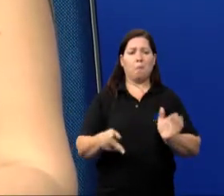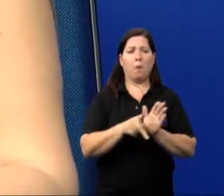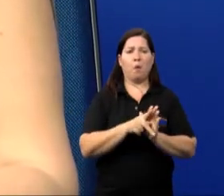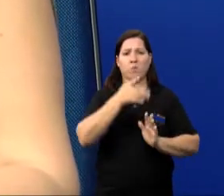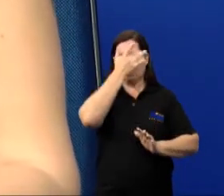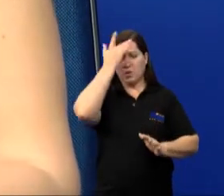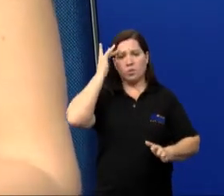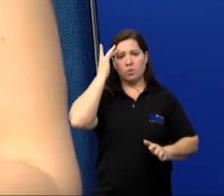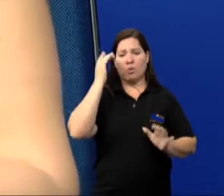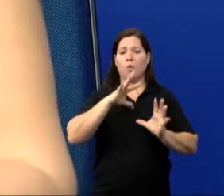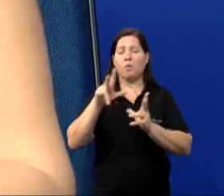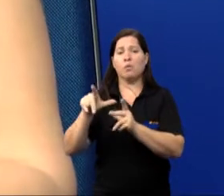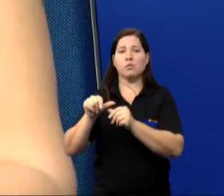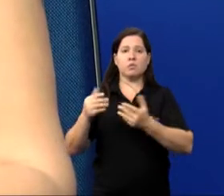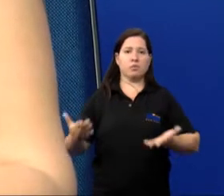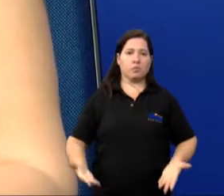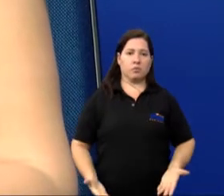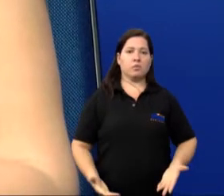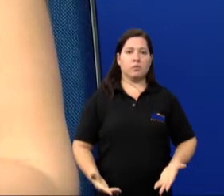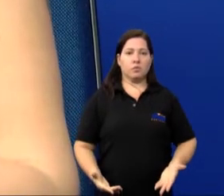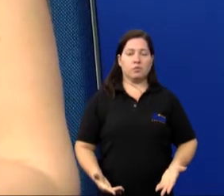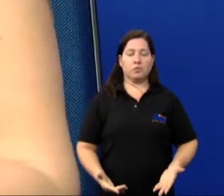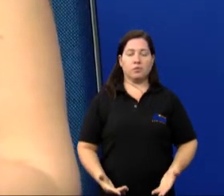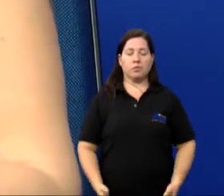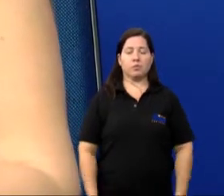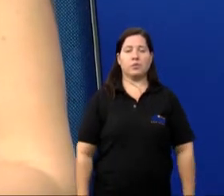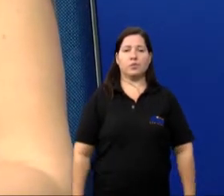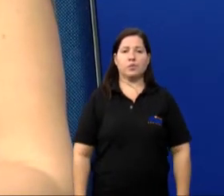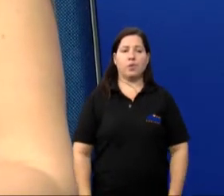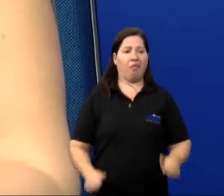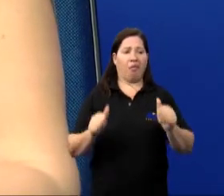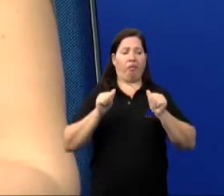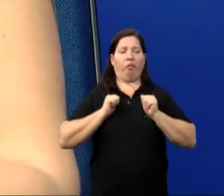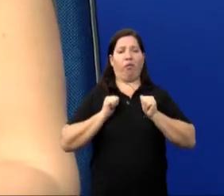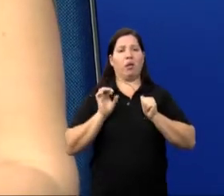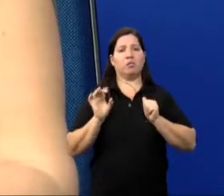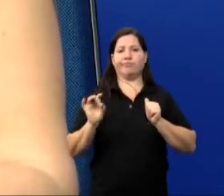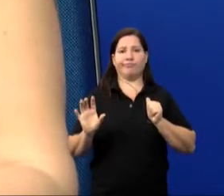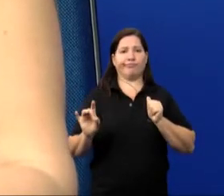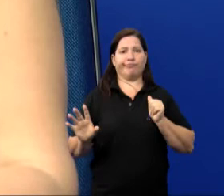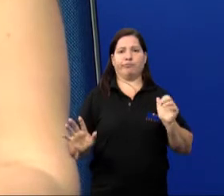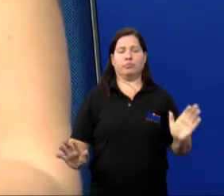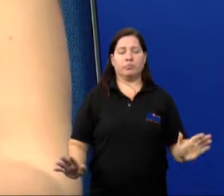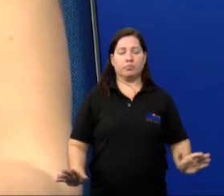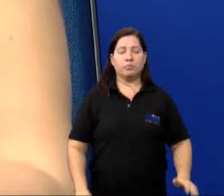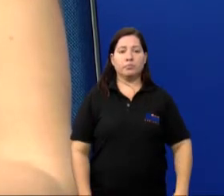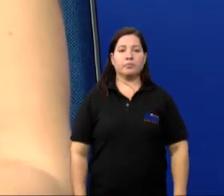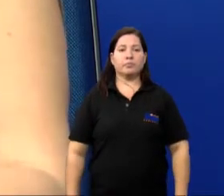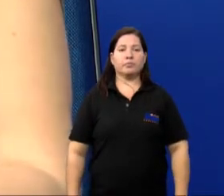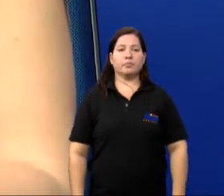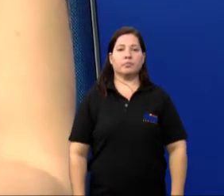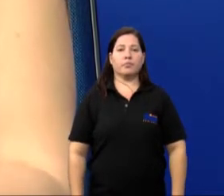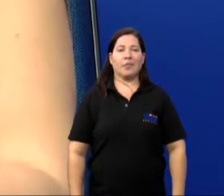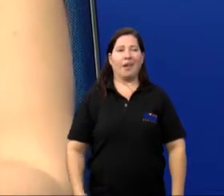com o outro, né? A gente não pode deixar que ela restrinja algumas atividades. Por exemplo, eu